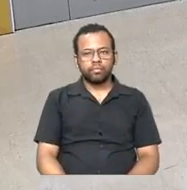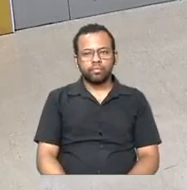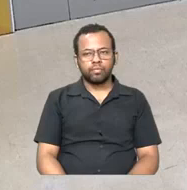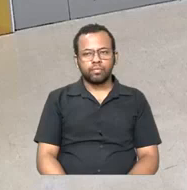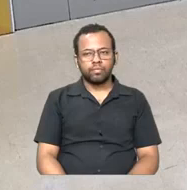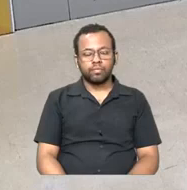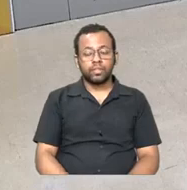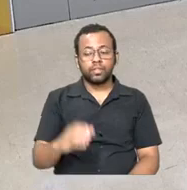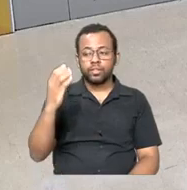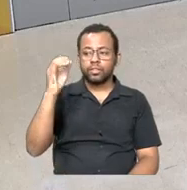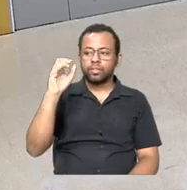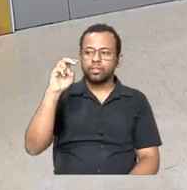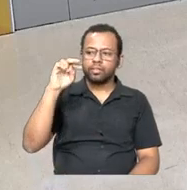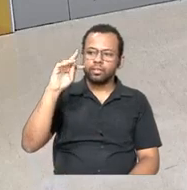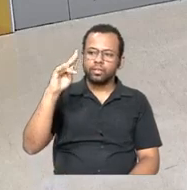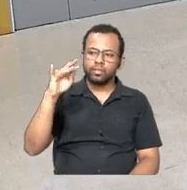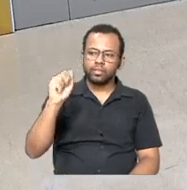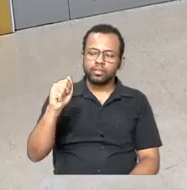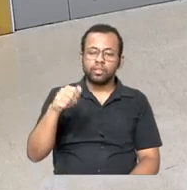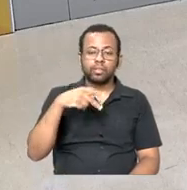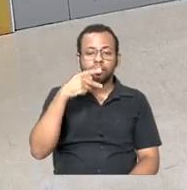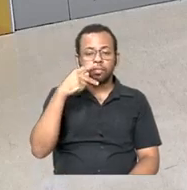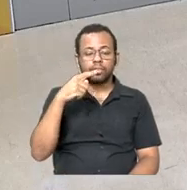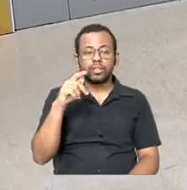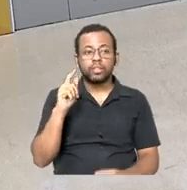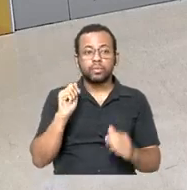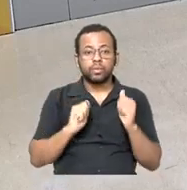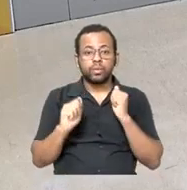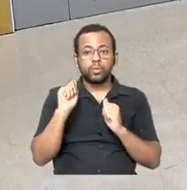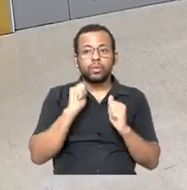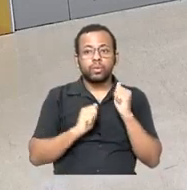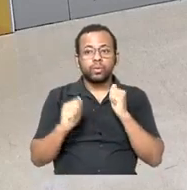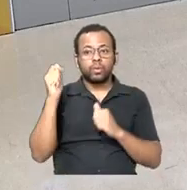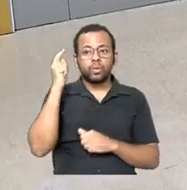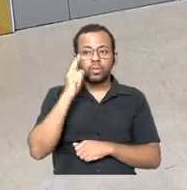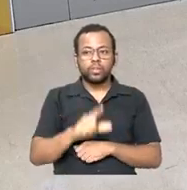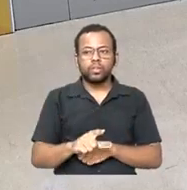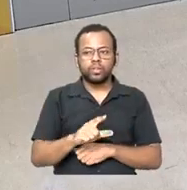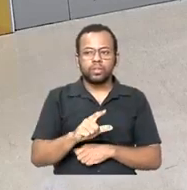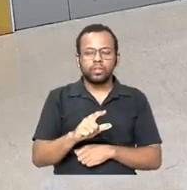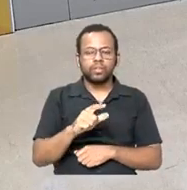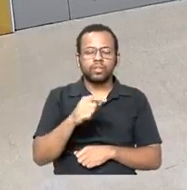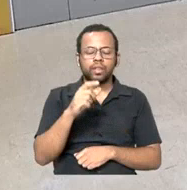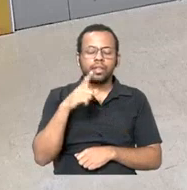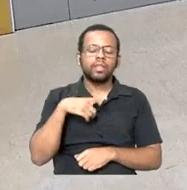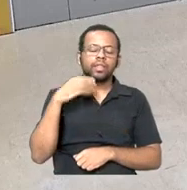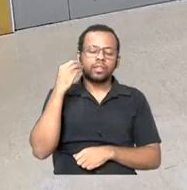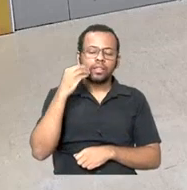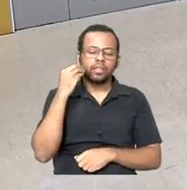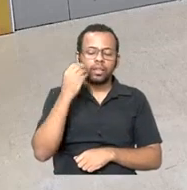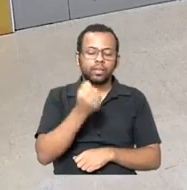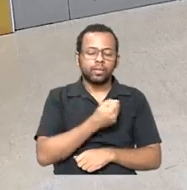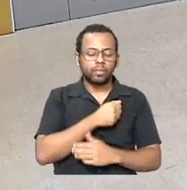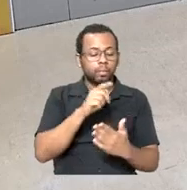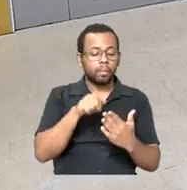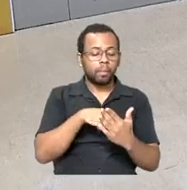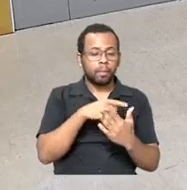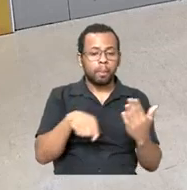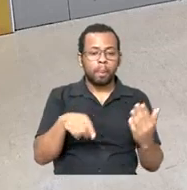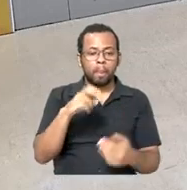Cíntia da Santa Gleide tá aqui dizendo também tá na torcida tá concorrendo também né Cíntia tem que tentar marque aí número